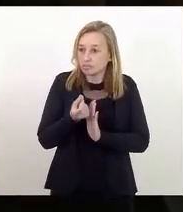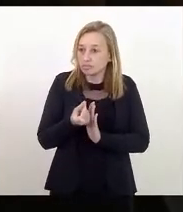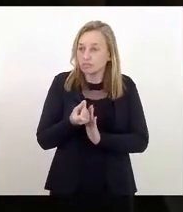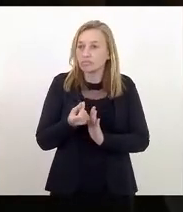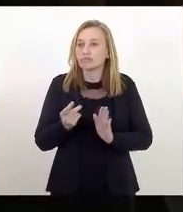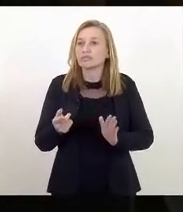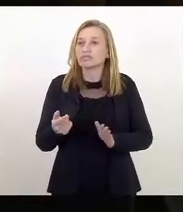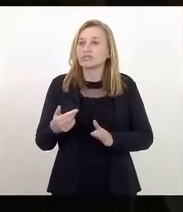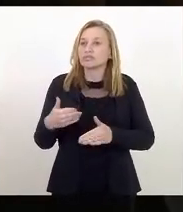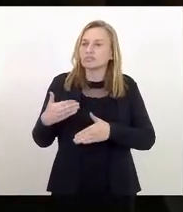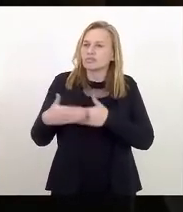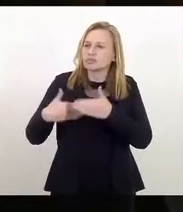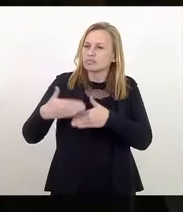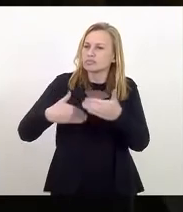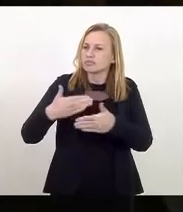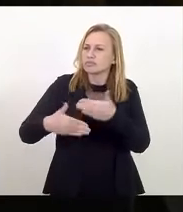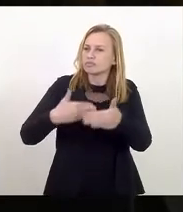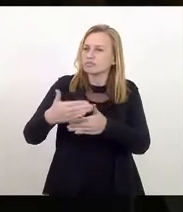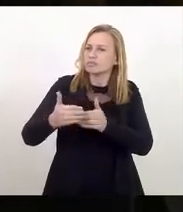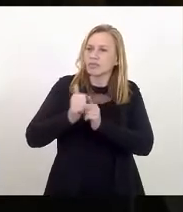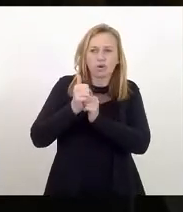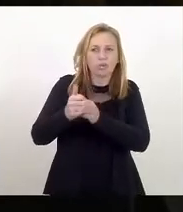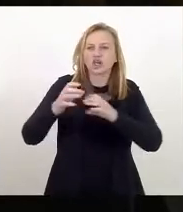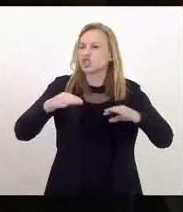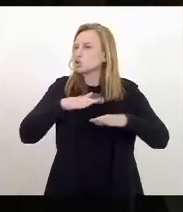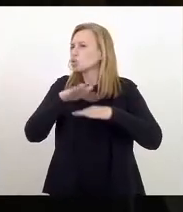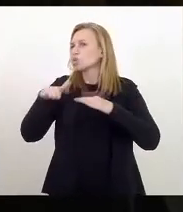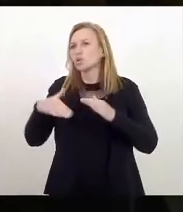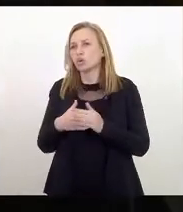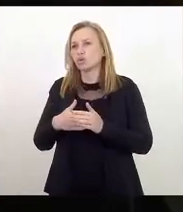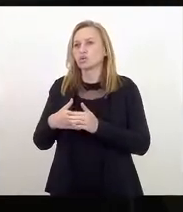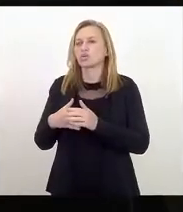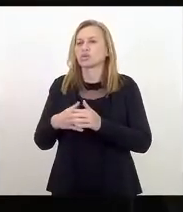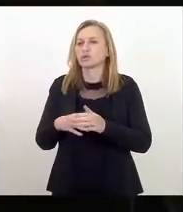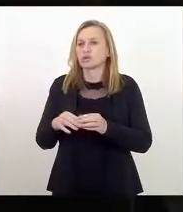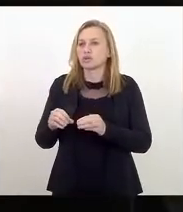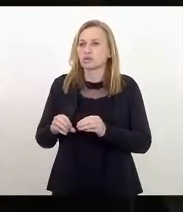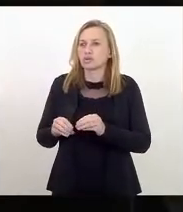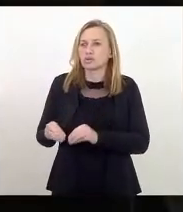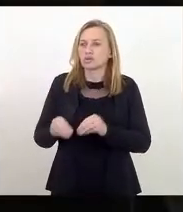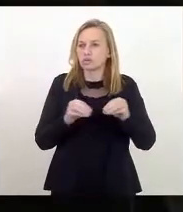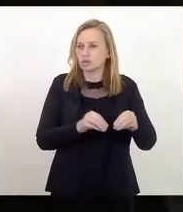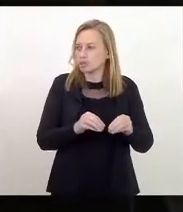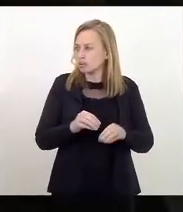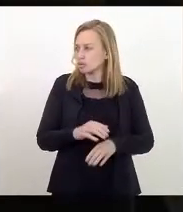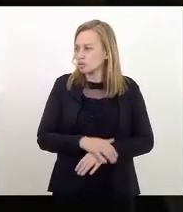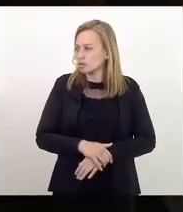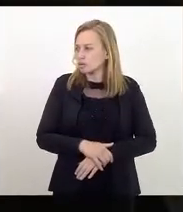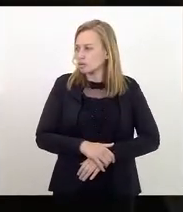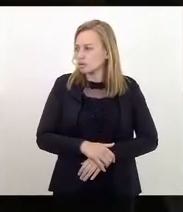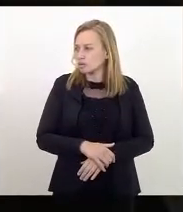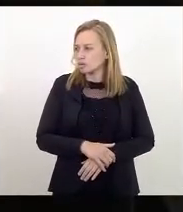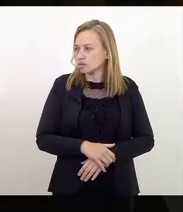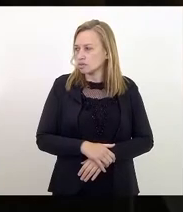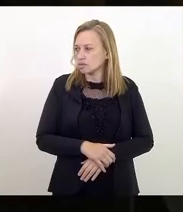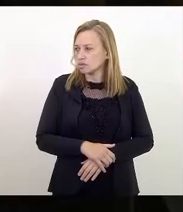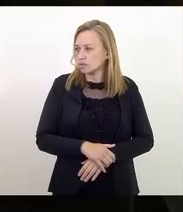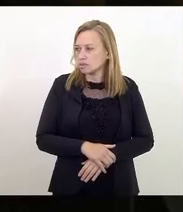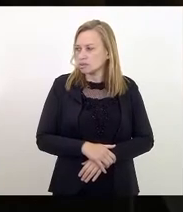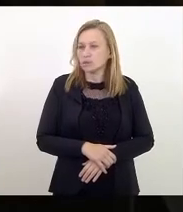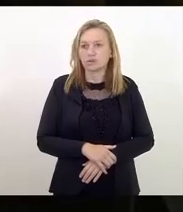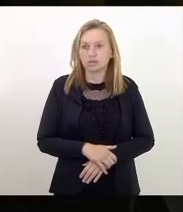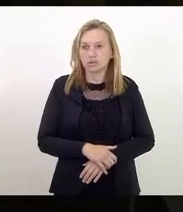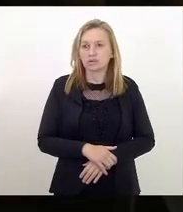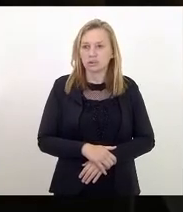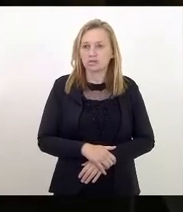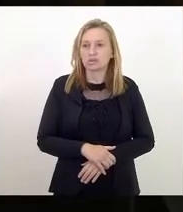E eu passei por todo esse, acompanhei todo o processo de transição, a reforma da defensoria pública, a equiparação salarial dos